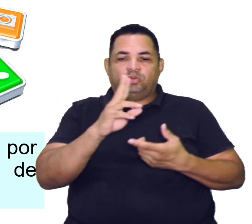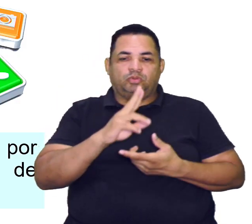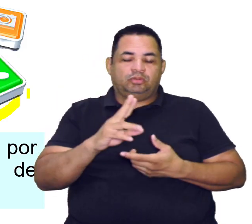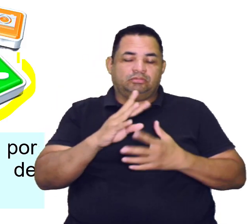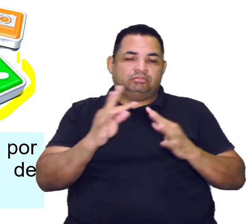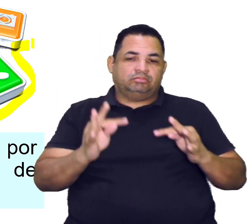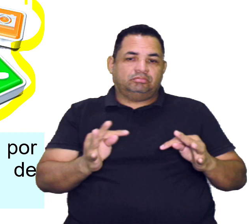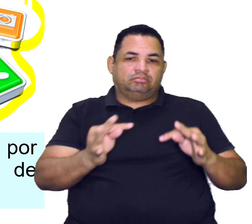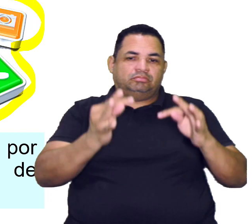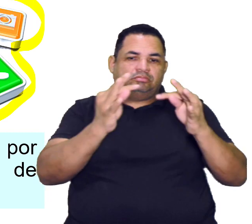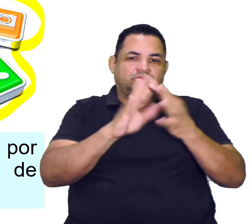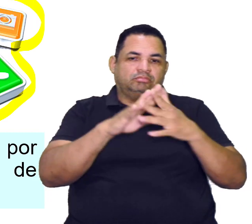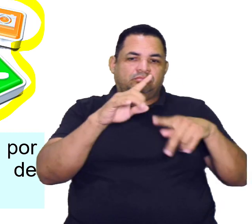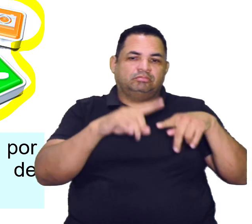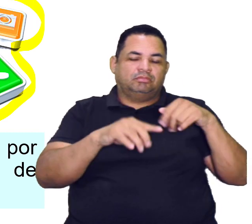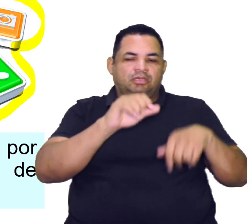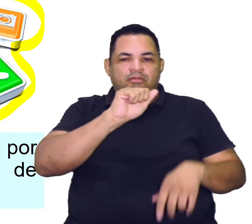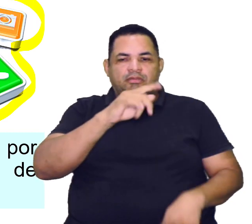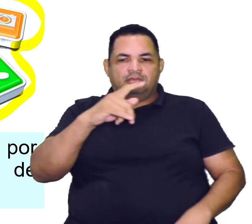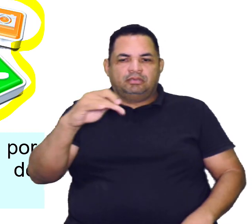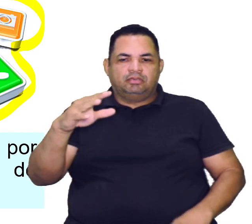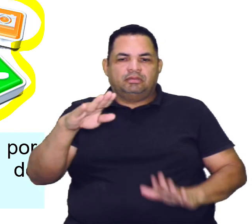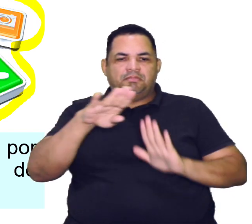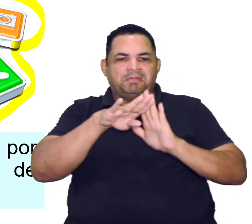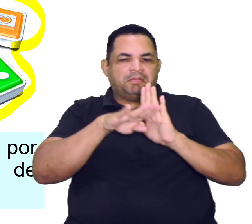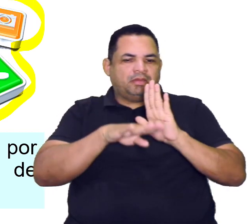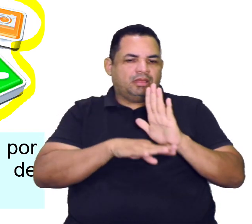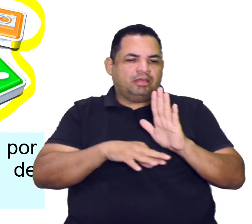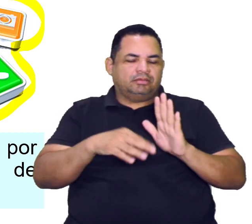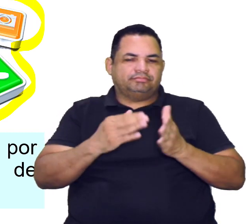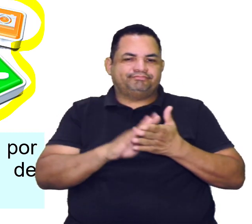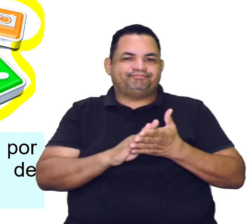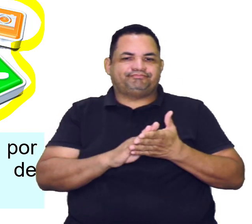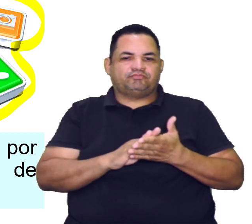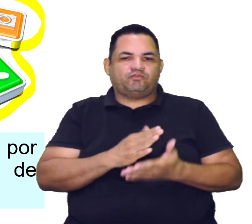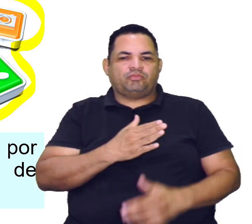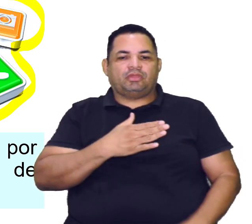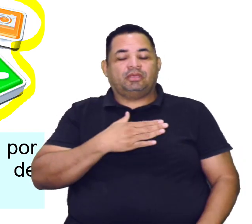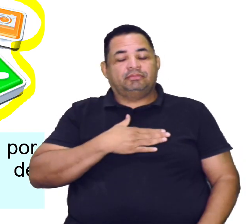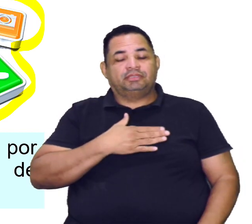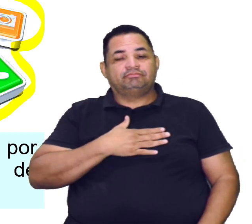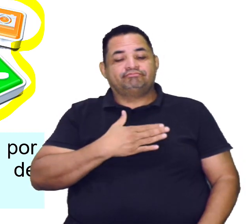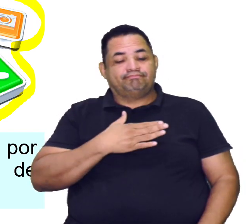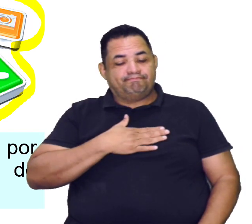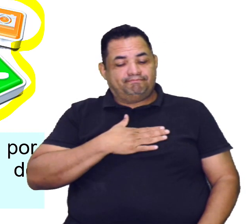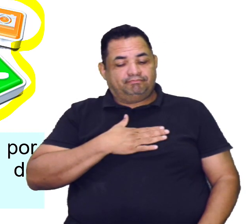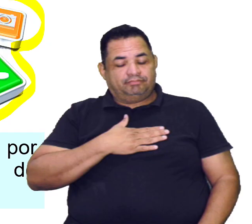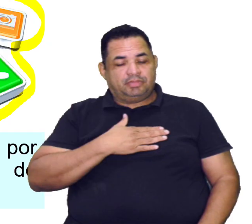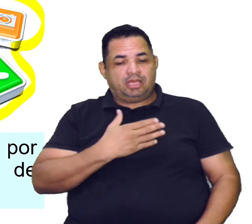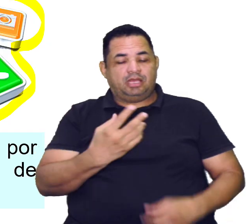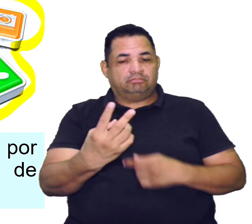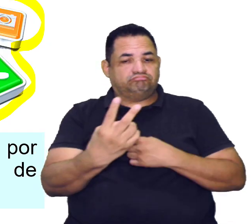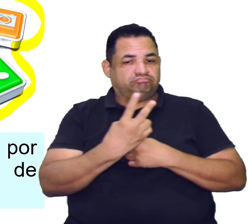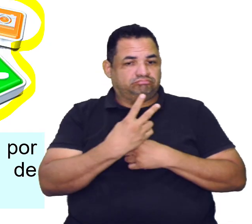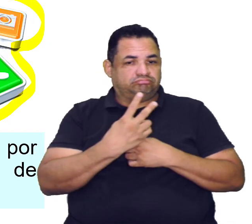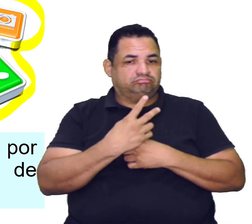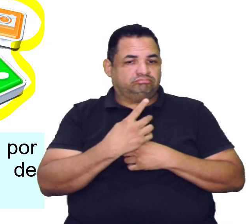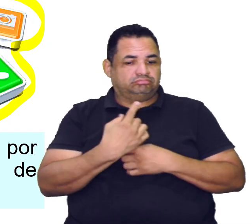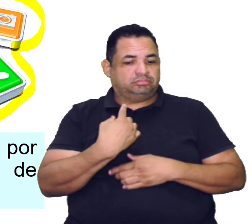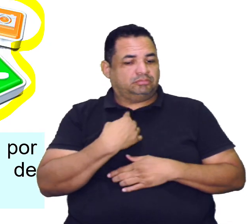bagagens tecnológicas, ferramentas, apps, tutoriais, para ser meu amigo e não